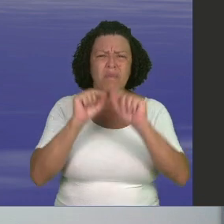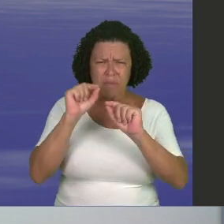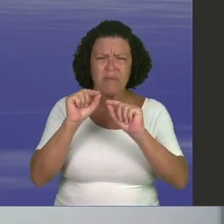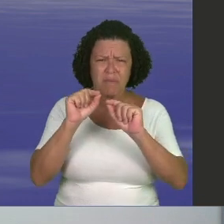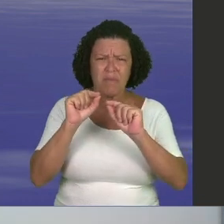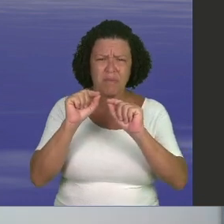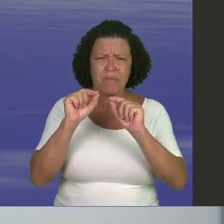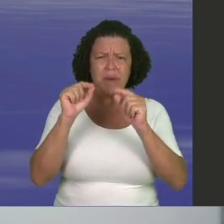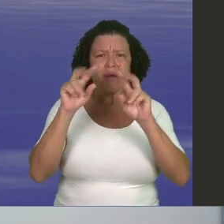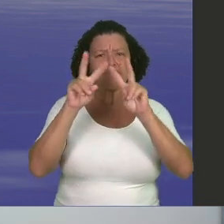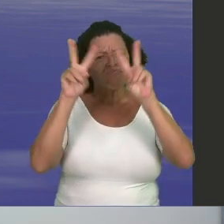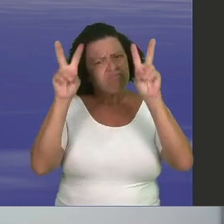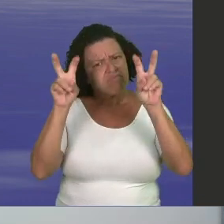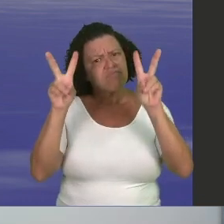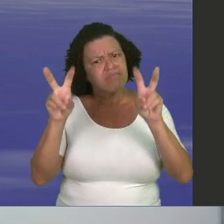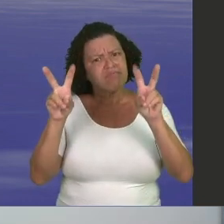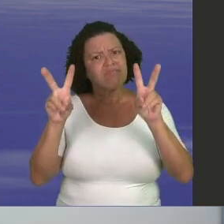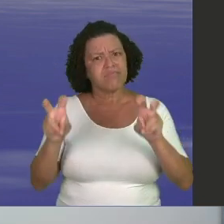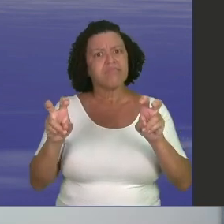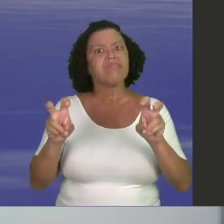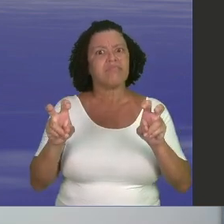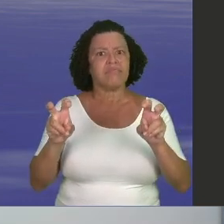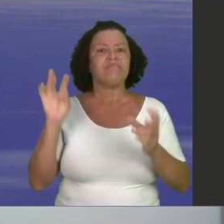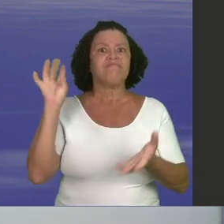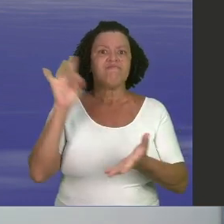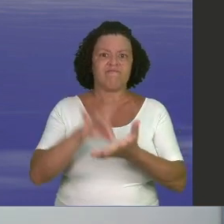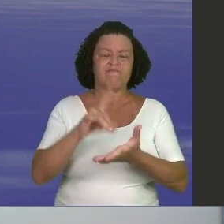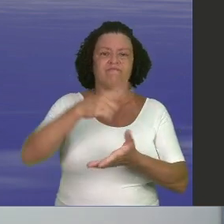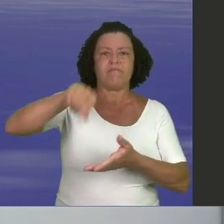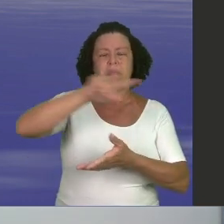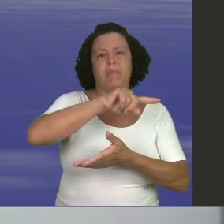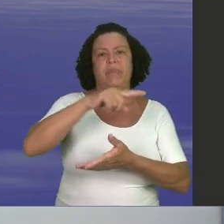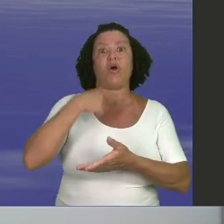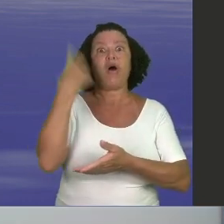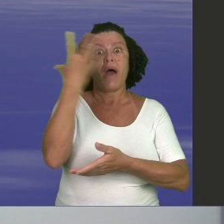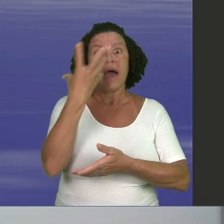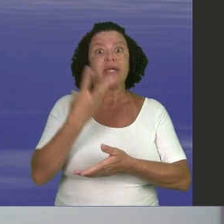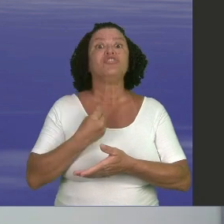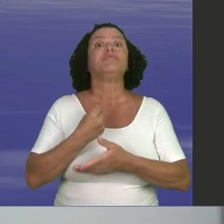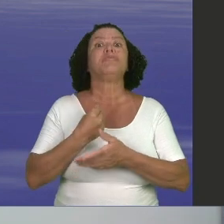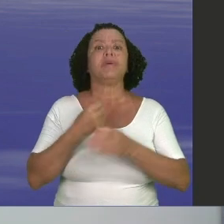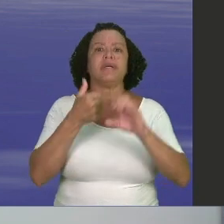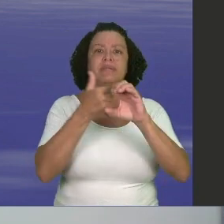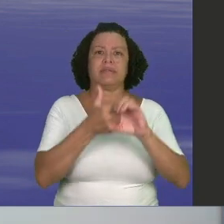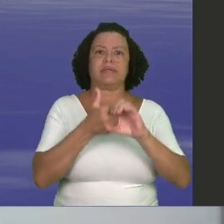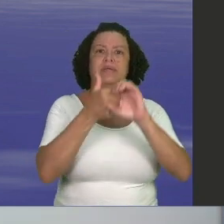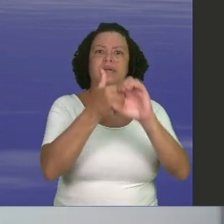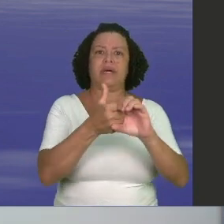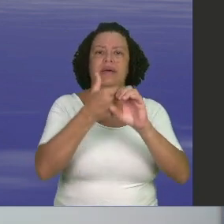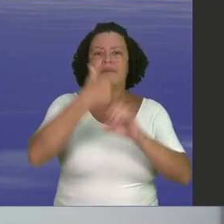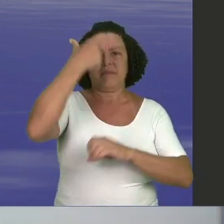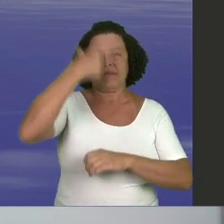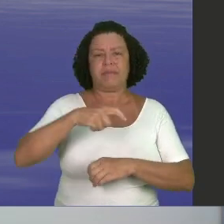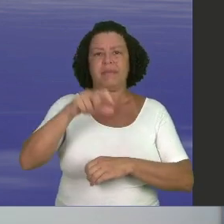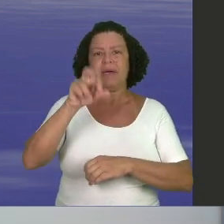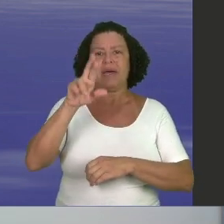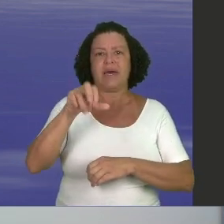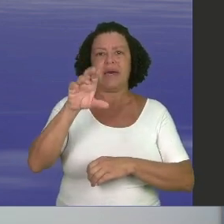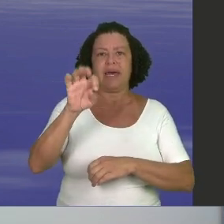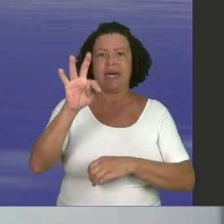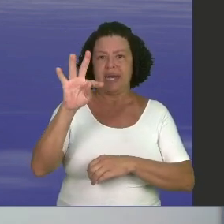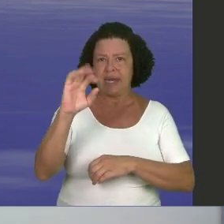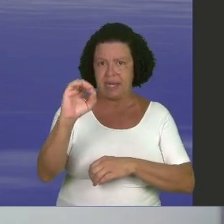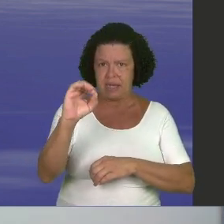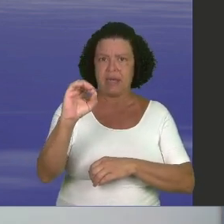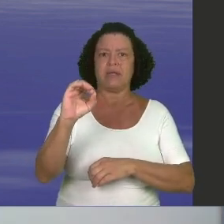de temas tão atuais para nós espíritas e cristãos. Meu nome é Renato Nicolau, médium